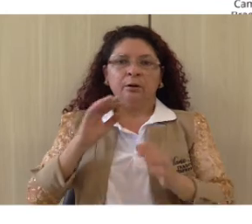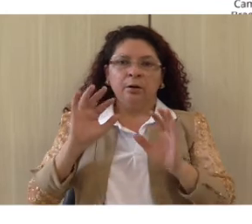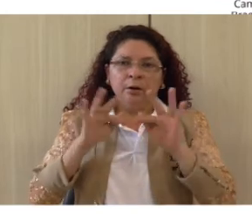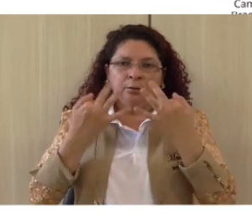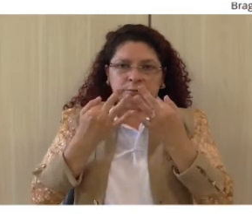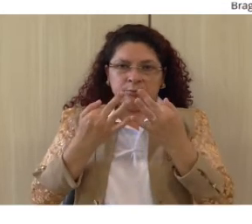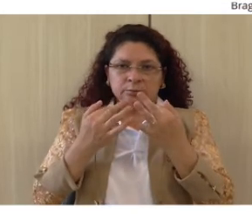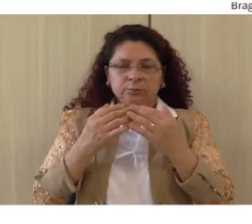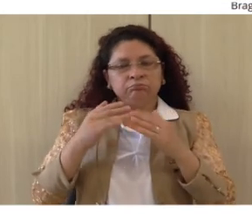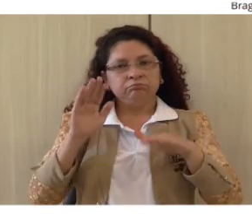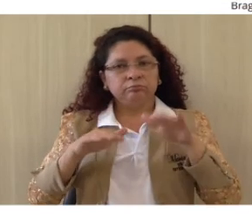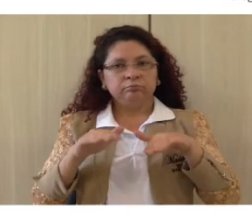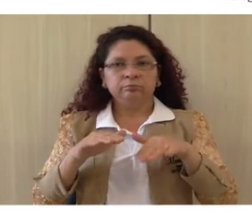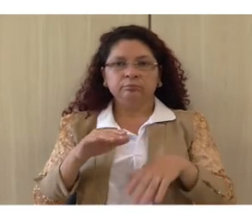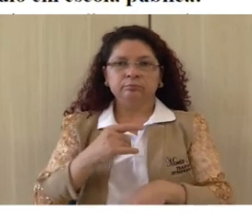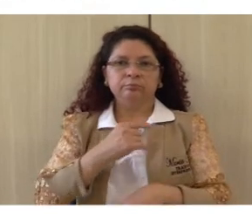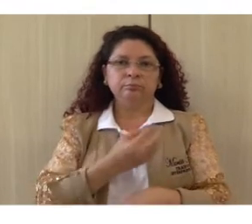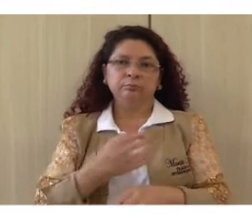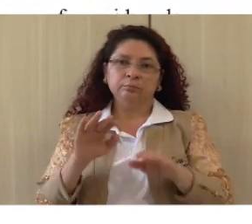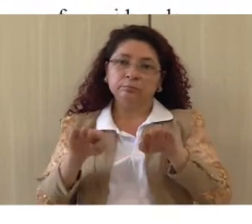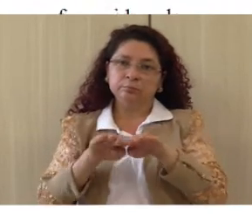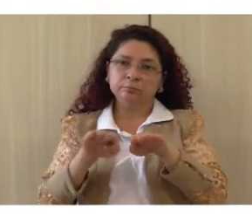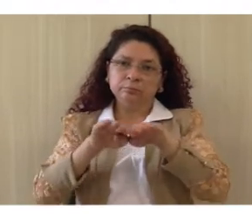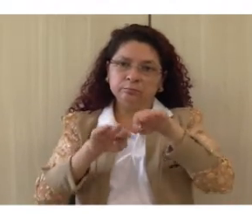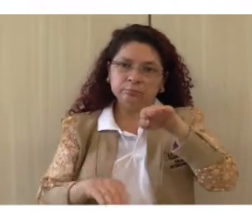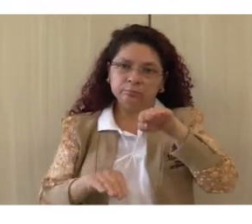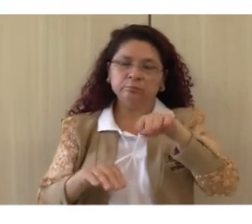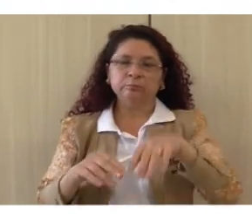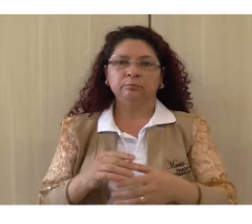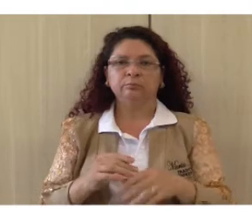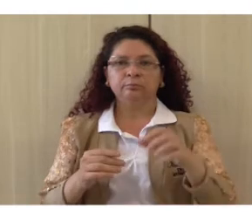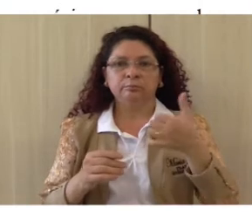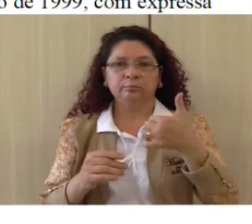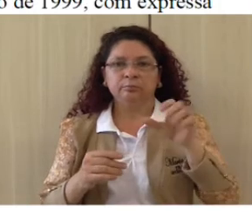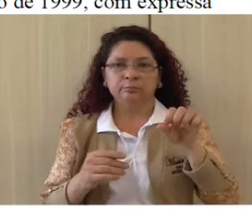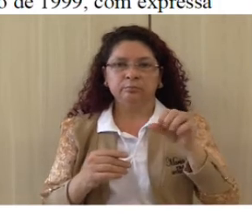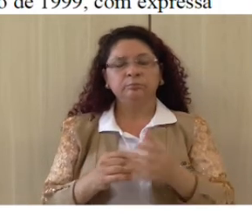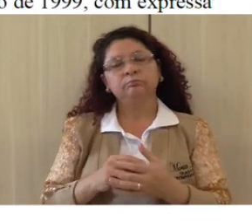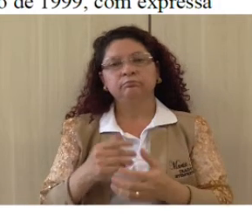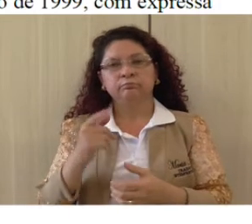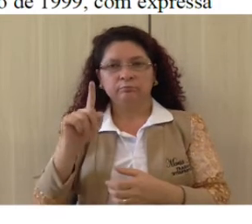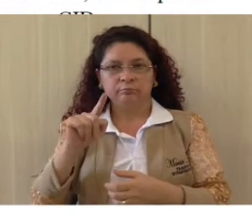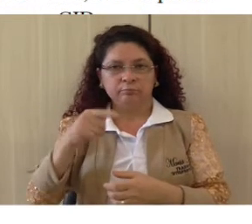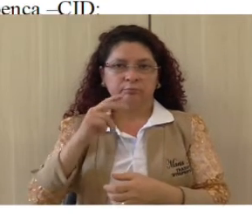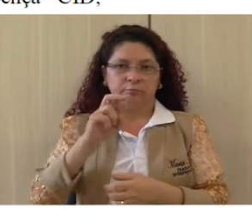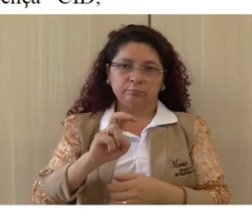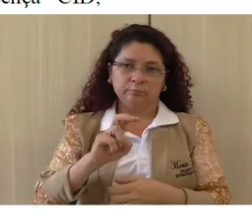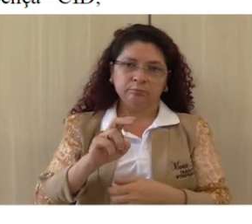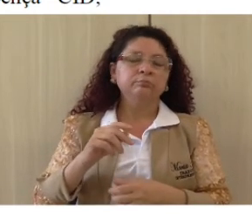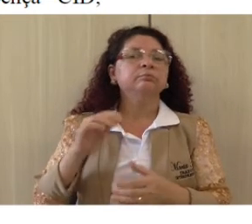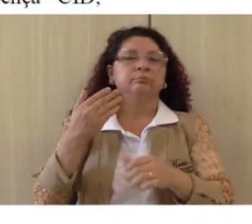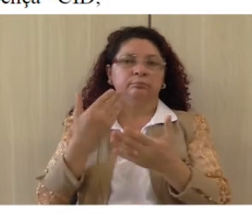familiar per capita igual ou inferior, página 19, a um salário mínimo e meio e que